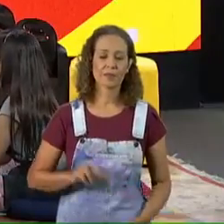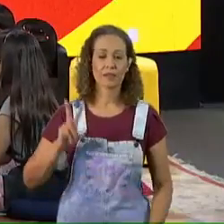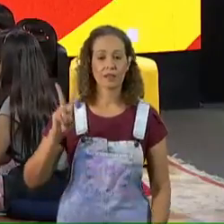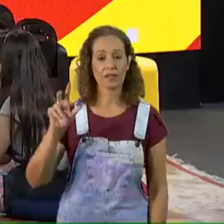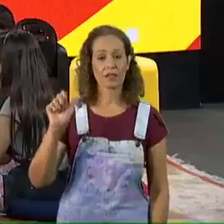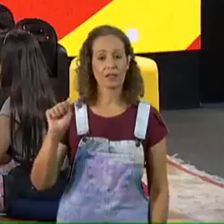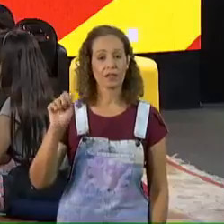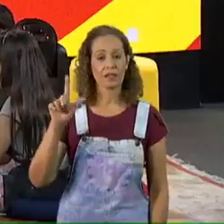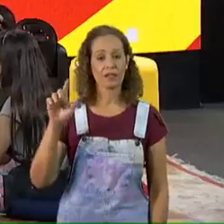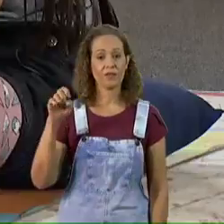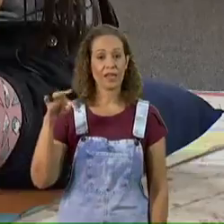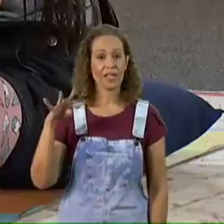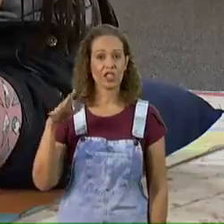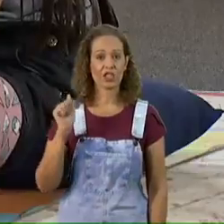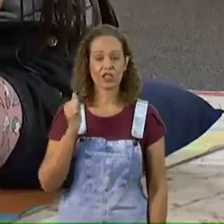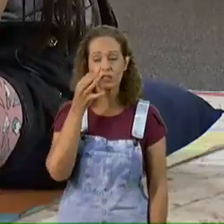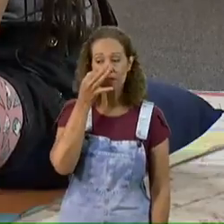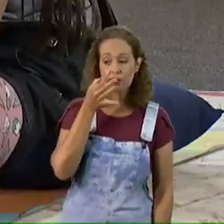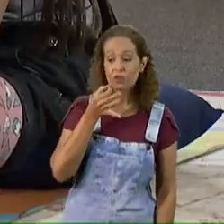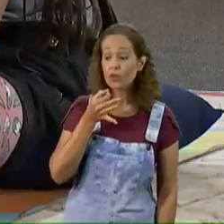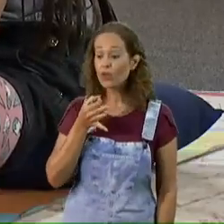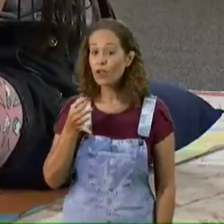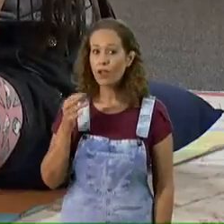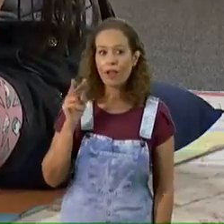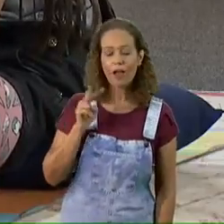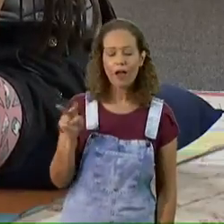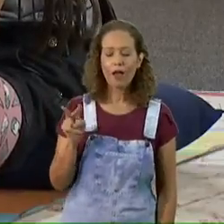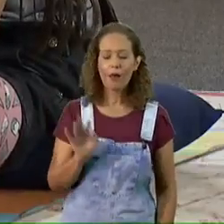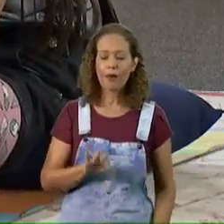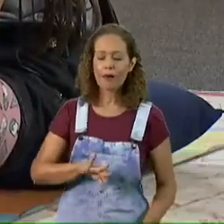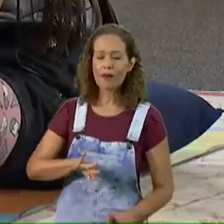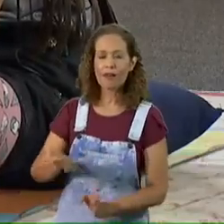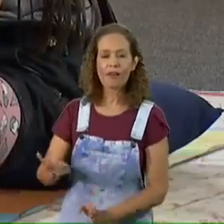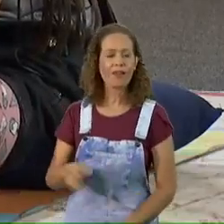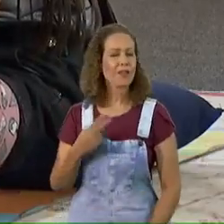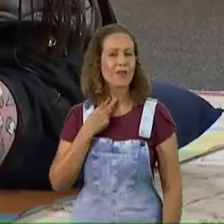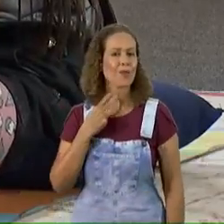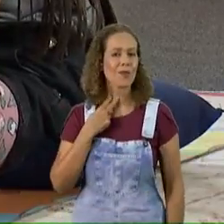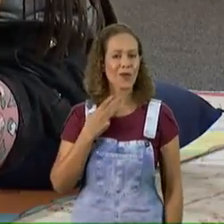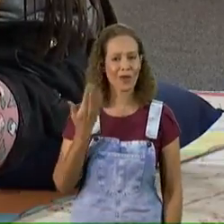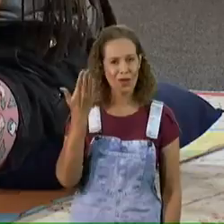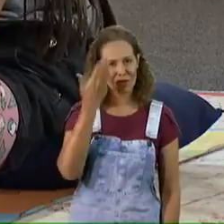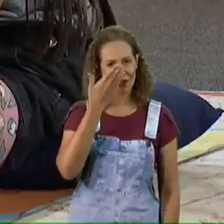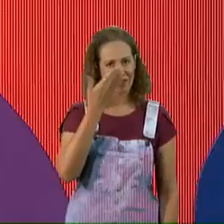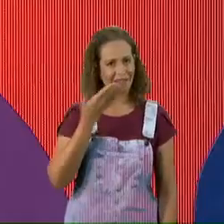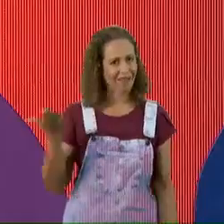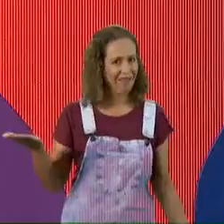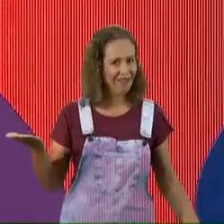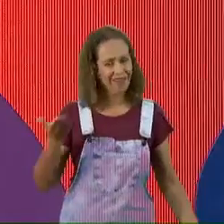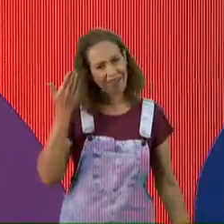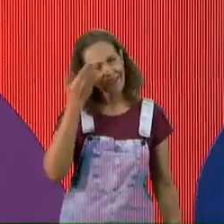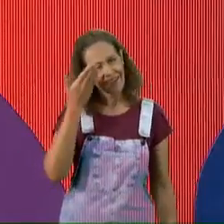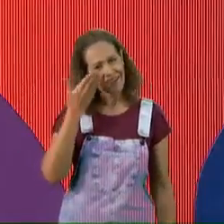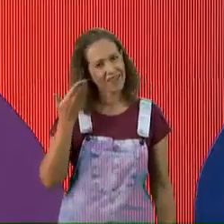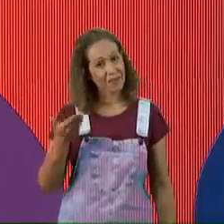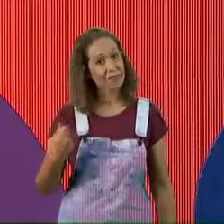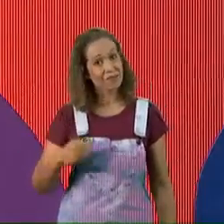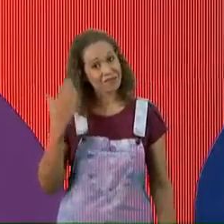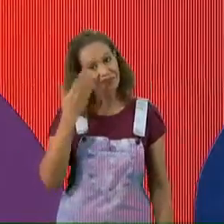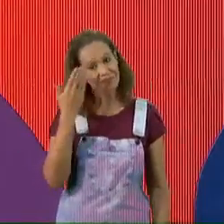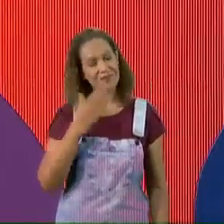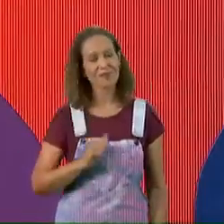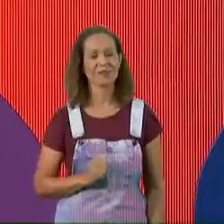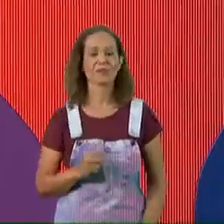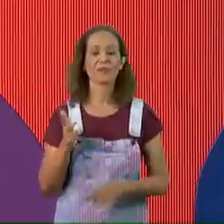Valentina está de olho. E Valentina não pode olhar, você aí de casa também. Meus câmeras